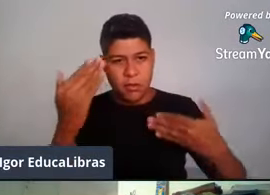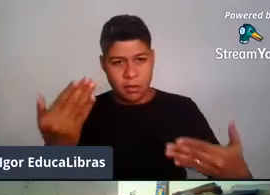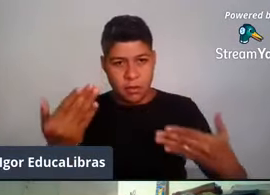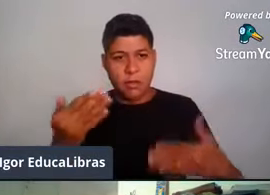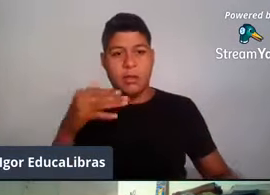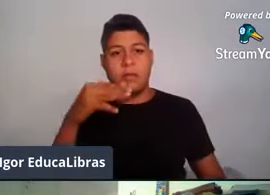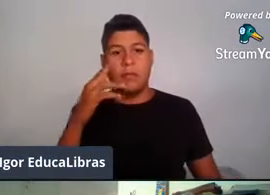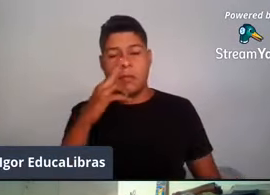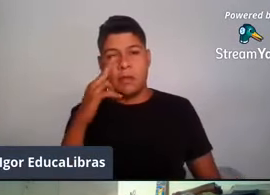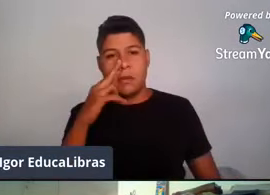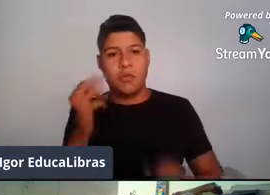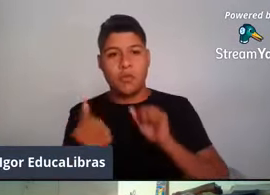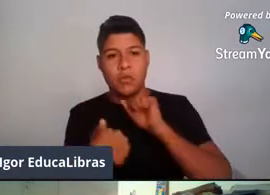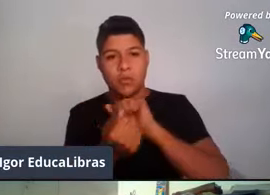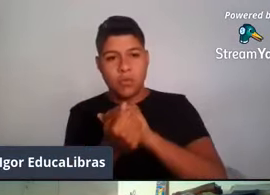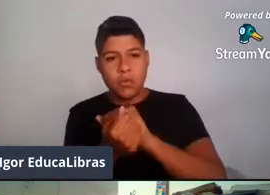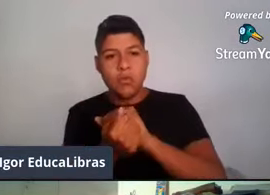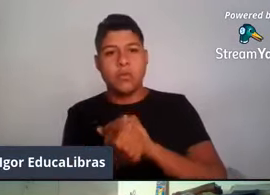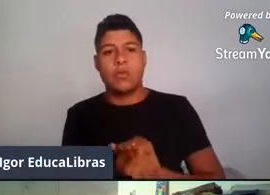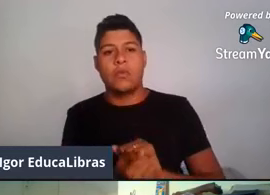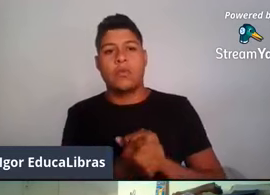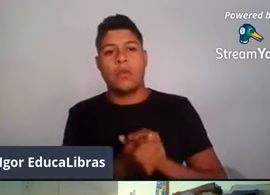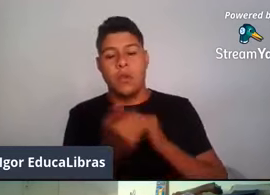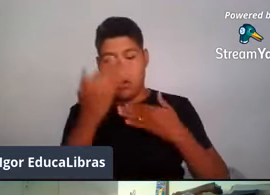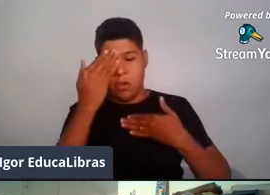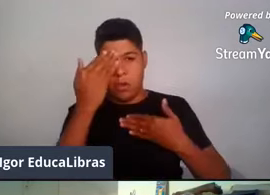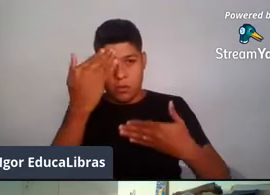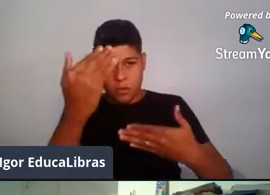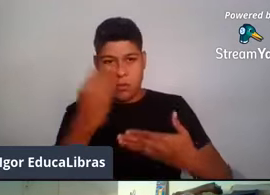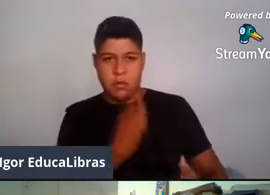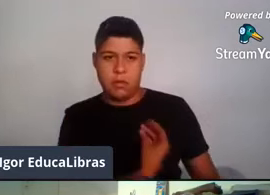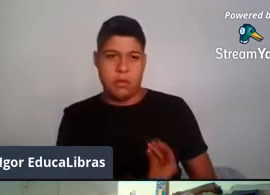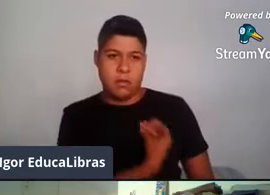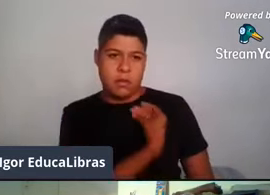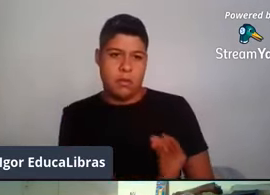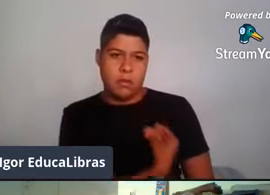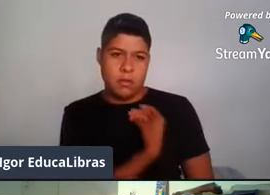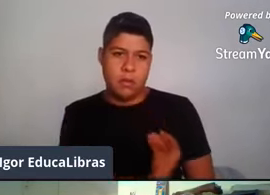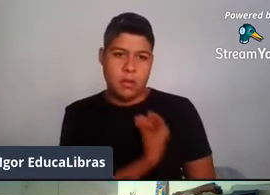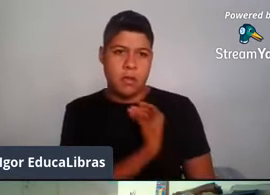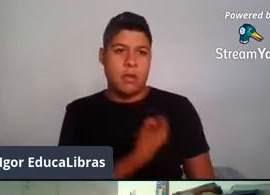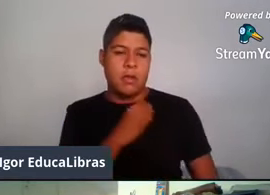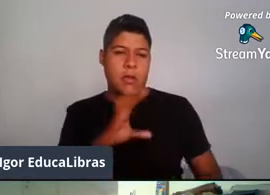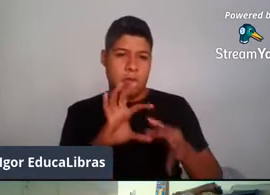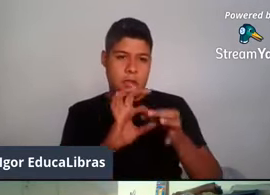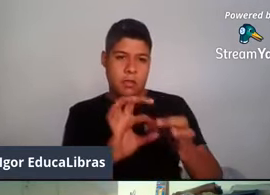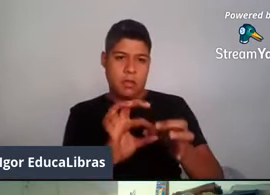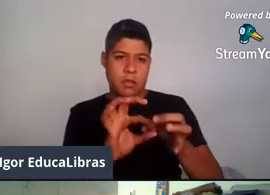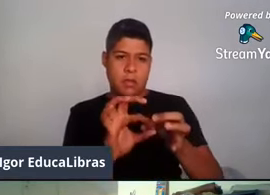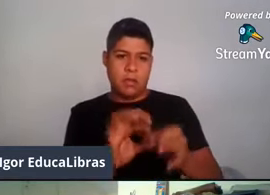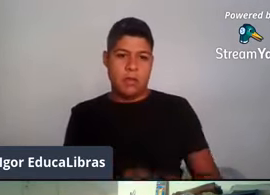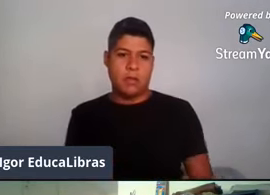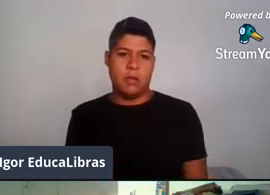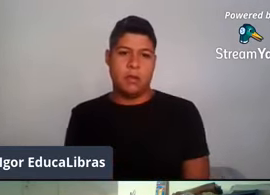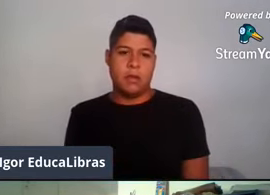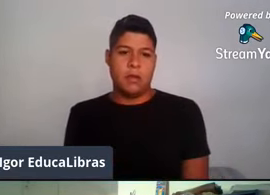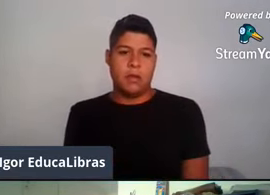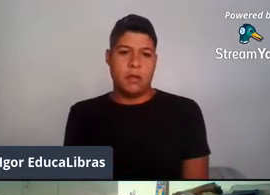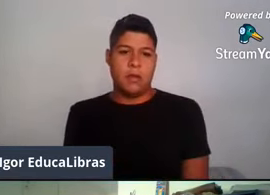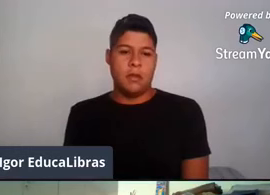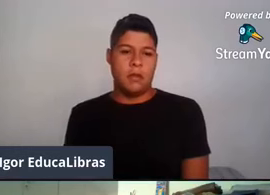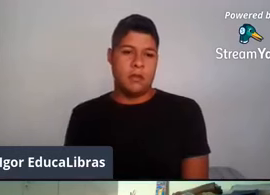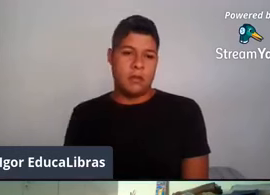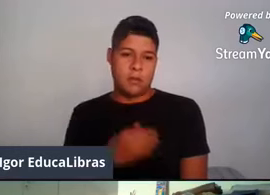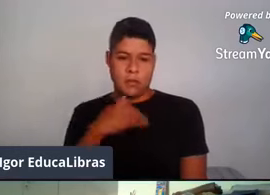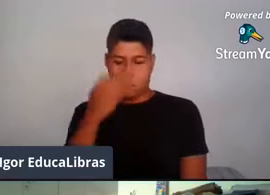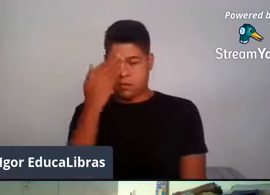Marinalva, estamos juntos. E obrigado aí por ser essa companheirona que você é. Imagina, gente, eu que